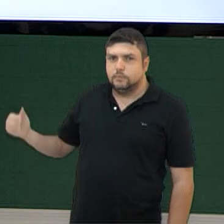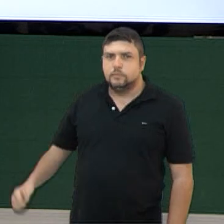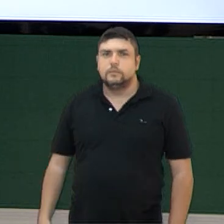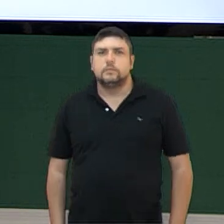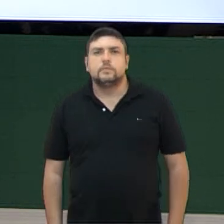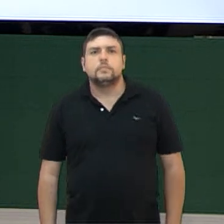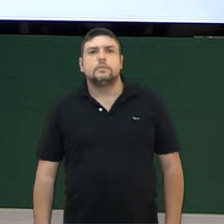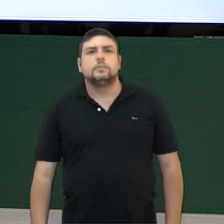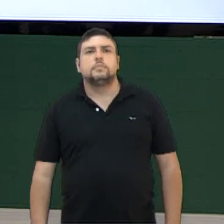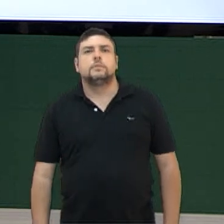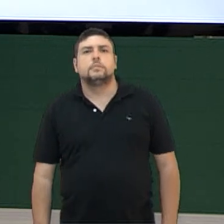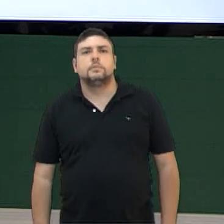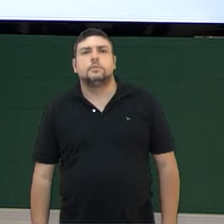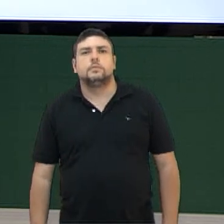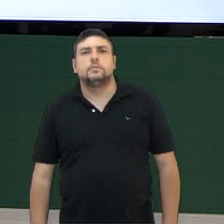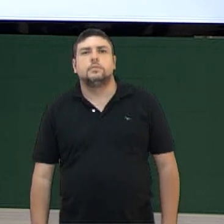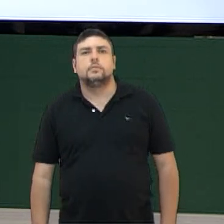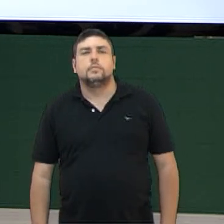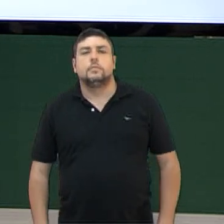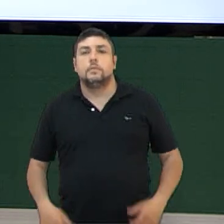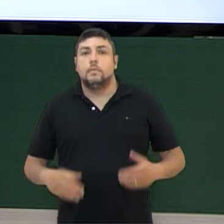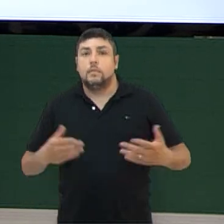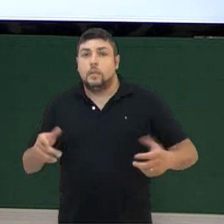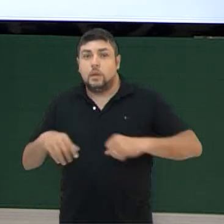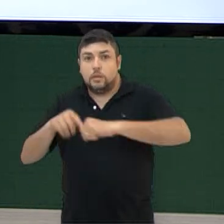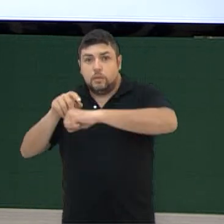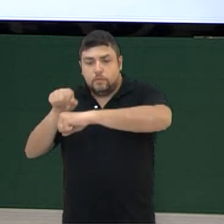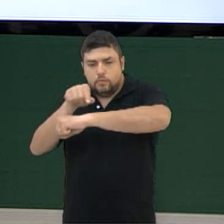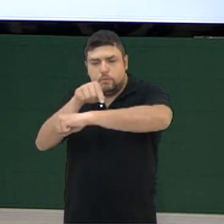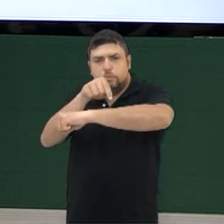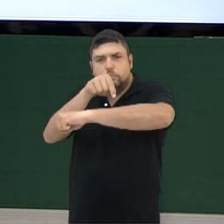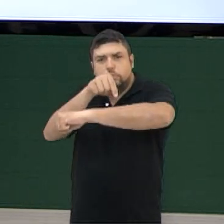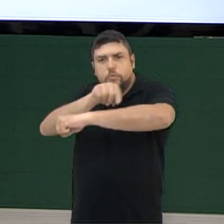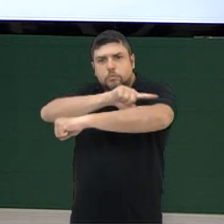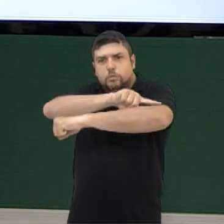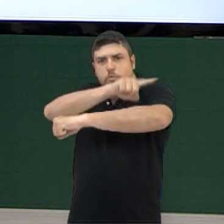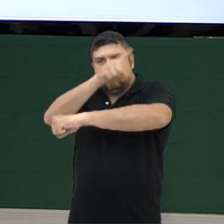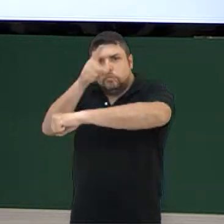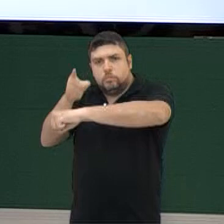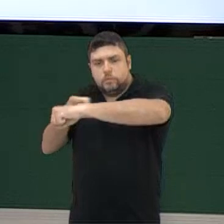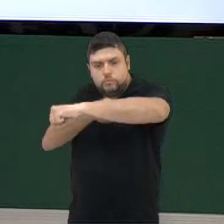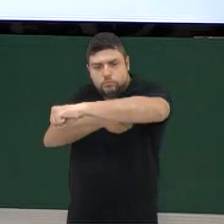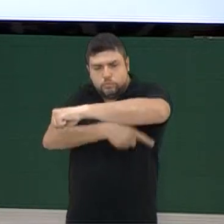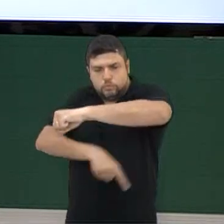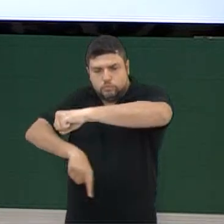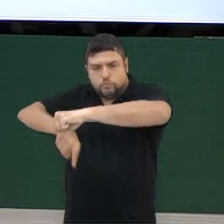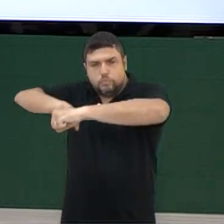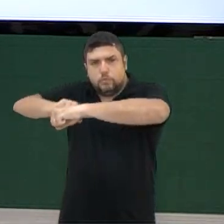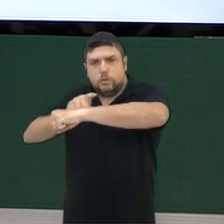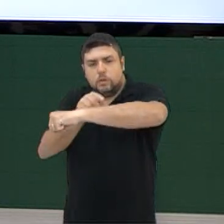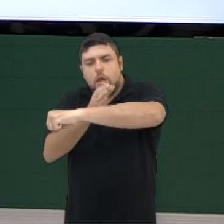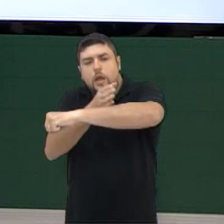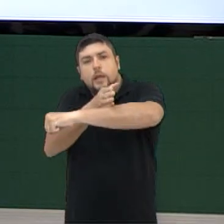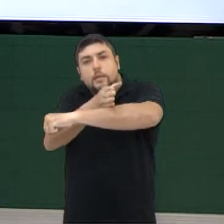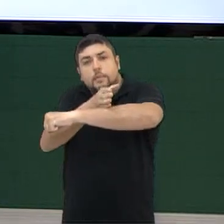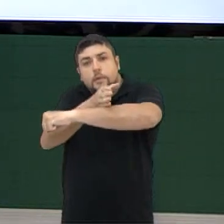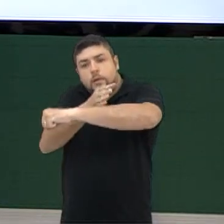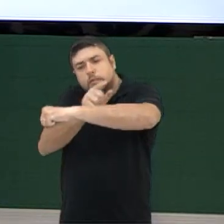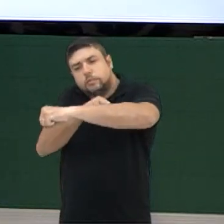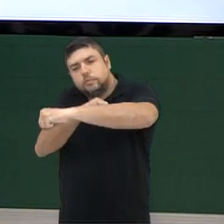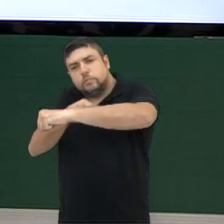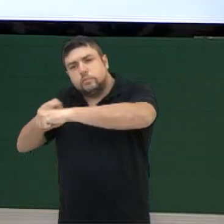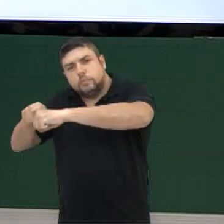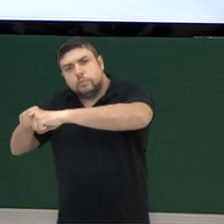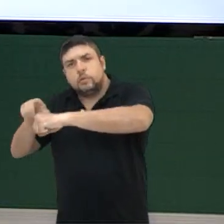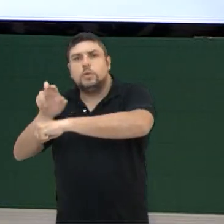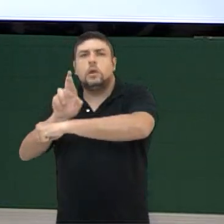raio, tá? E o dobro dele é chamado de diâmetro, ok? Então, esse tamanho